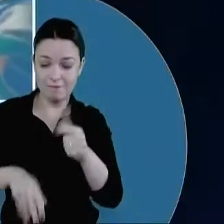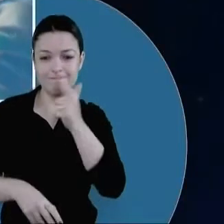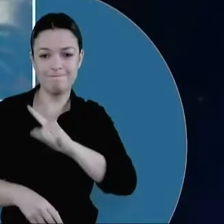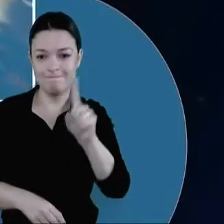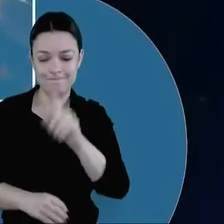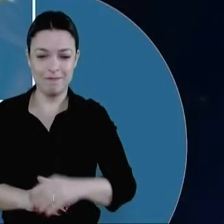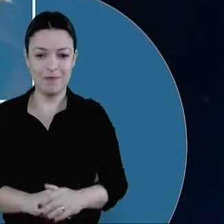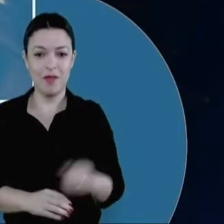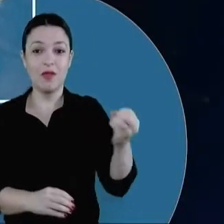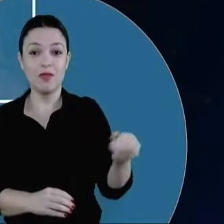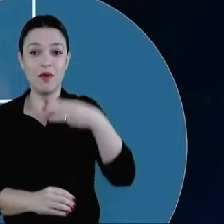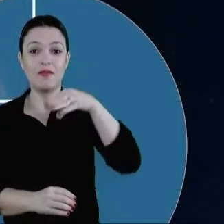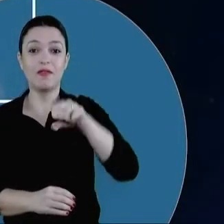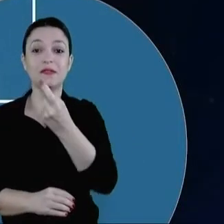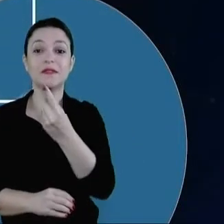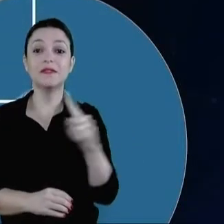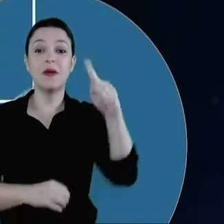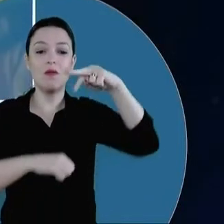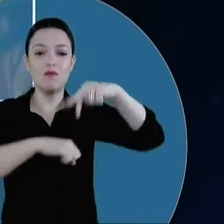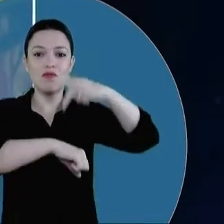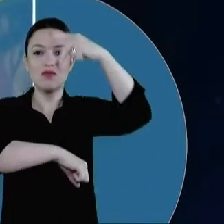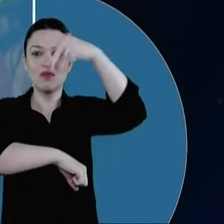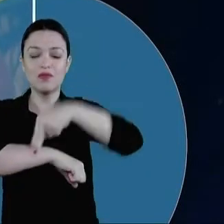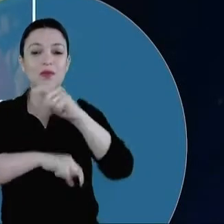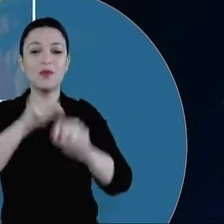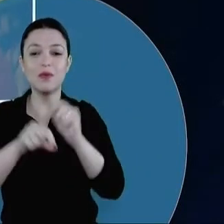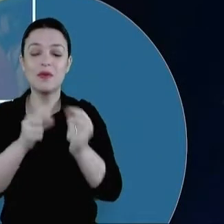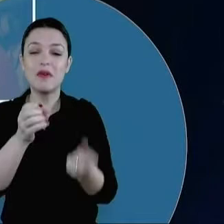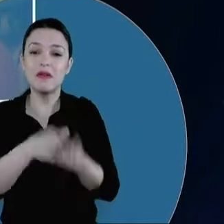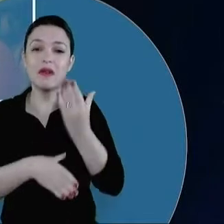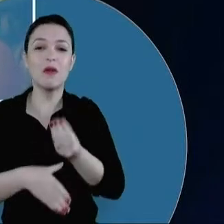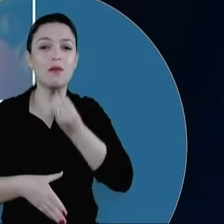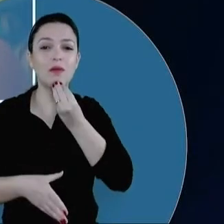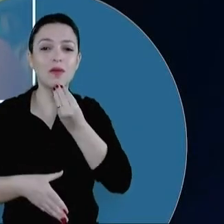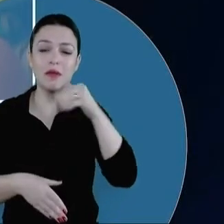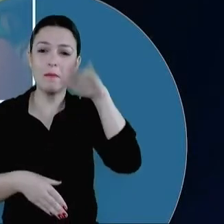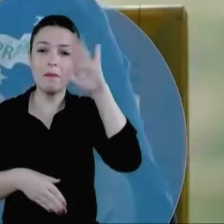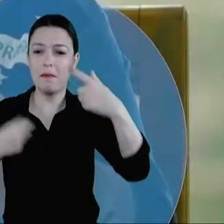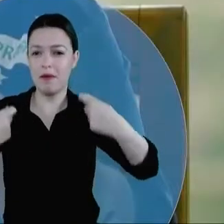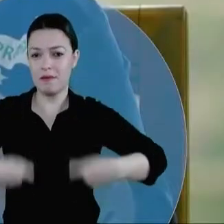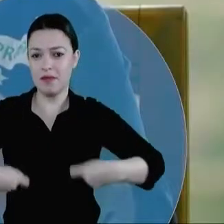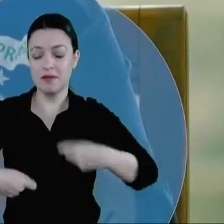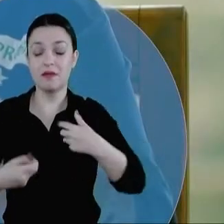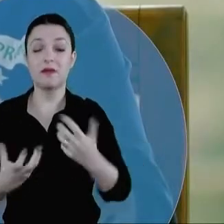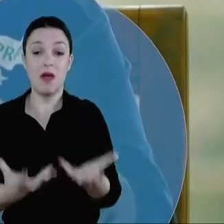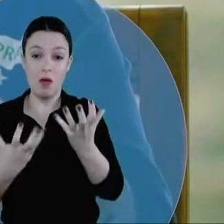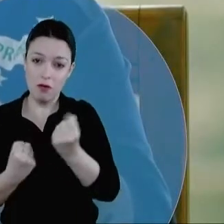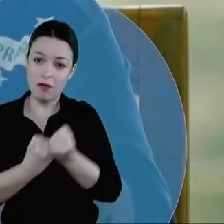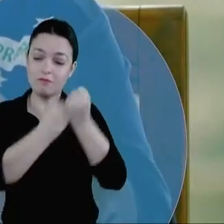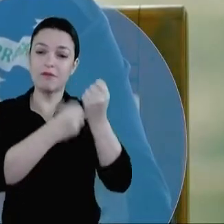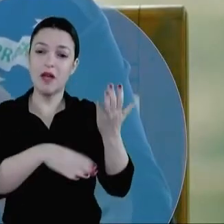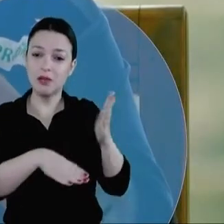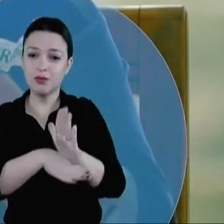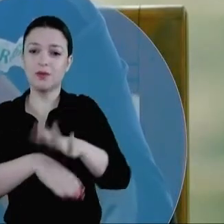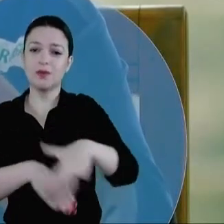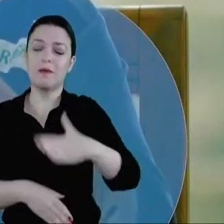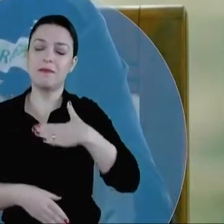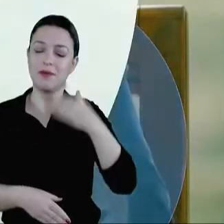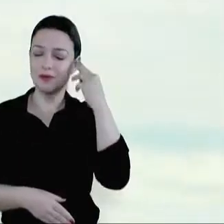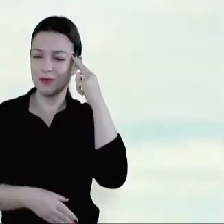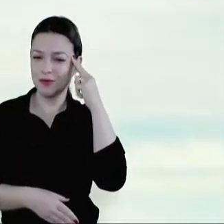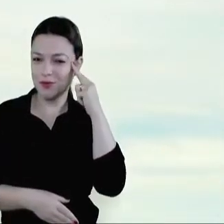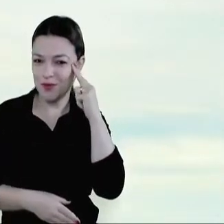isso. A nova missão do astronauta, criar oportunidades para quem mais precisa. Eu quero ajudar essas pessoas, esse é o meu